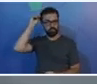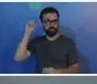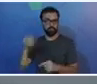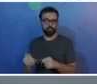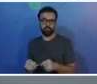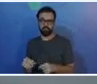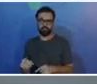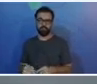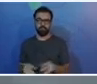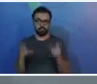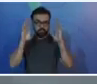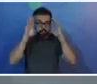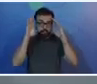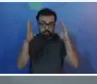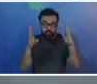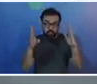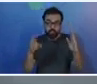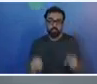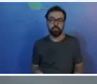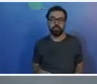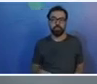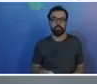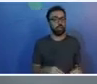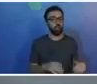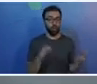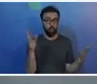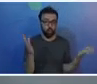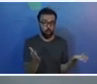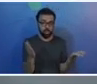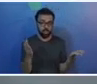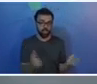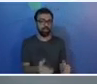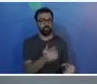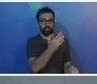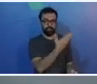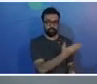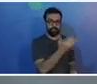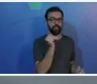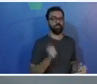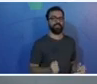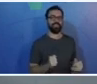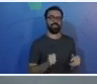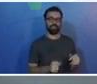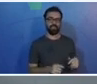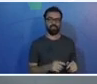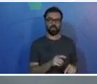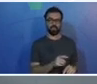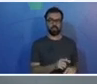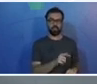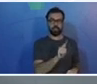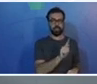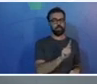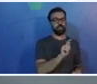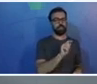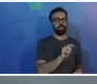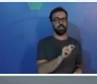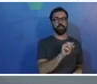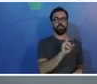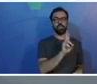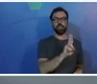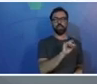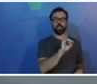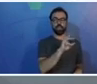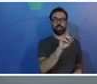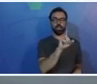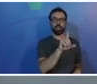Atenção, crianças! O atual prefeito é o Guilherme de Ávila. Muitos estão aí perguntando,